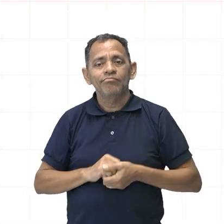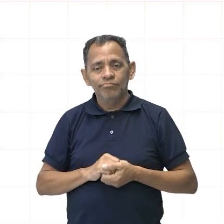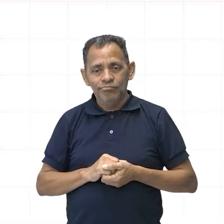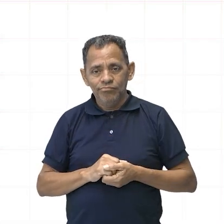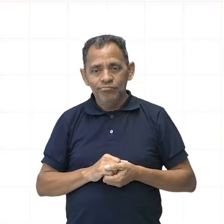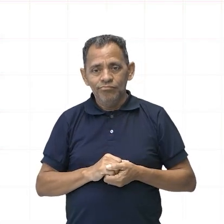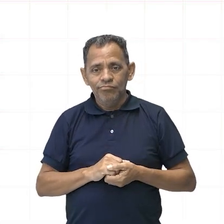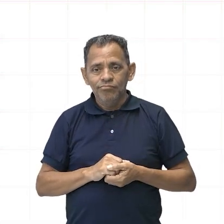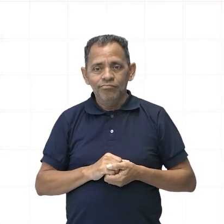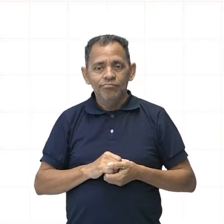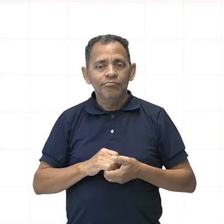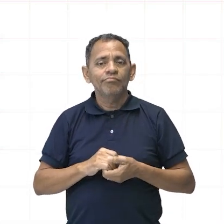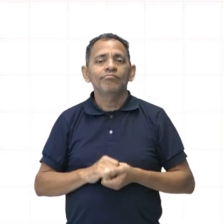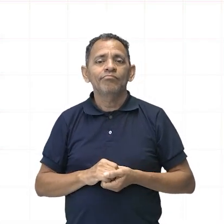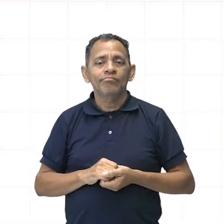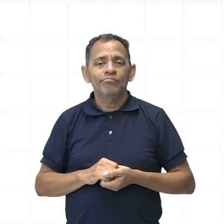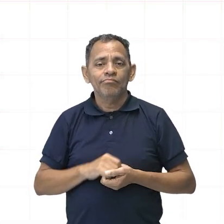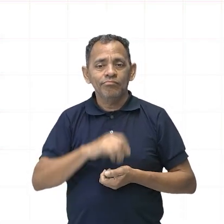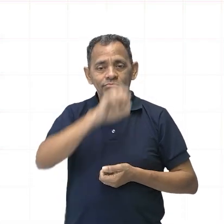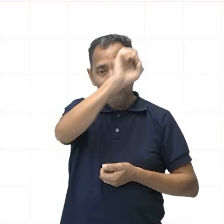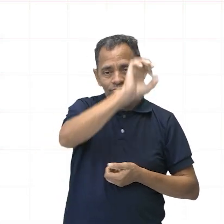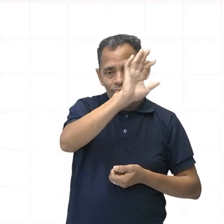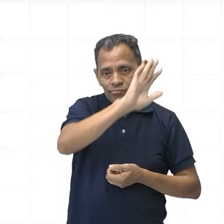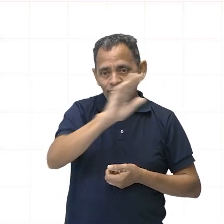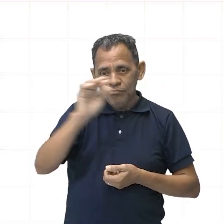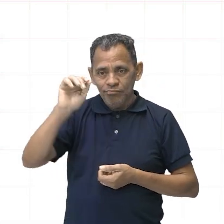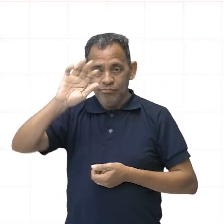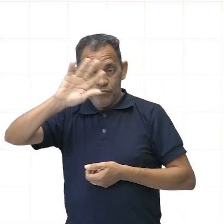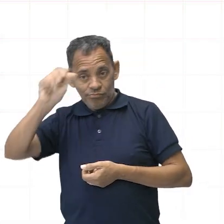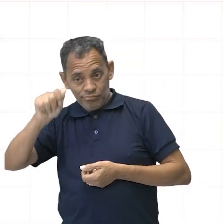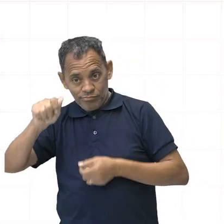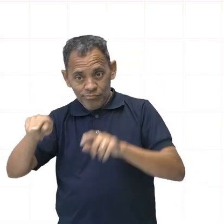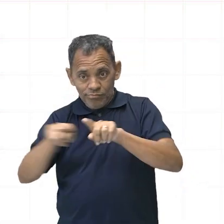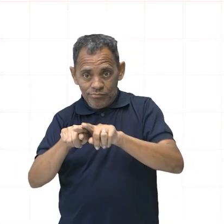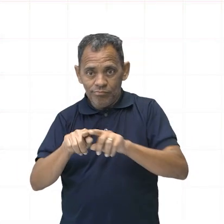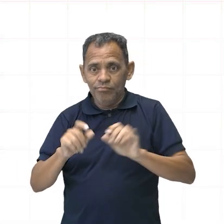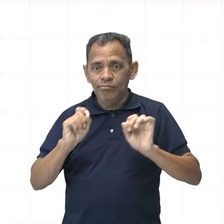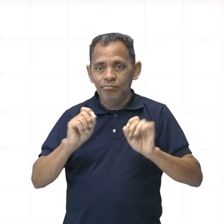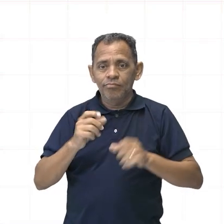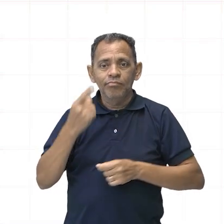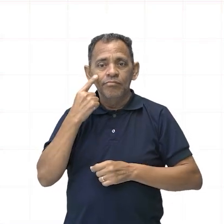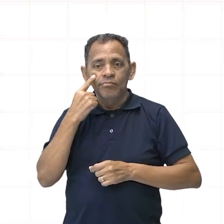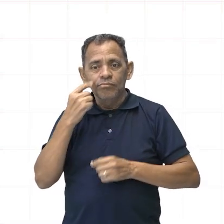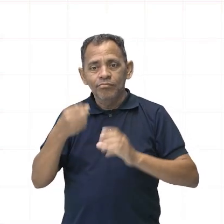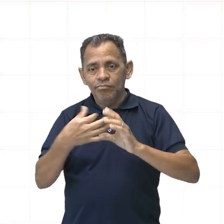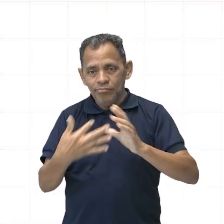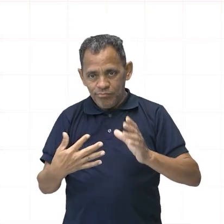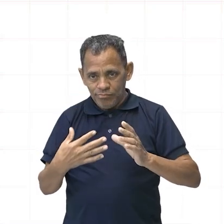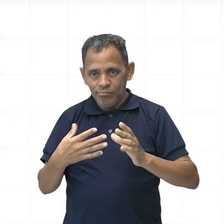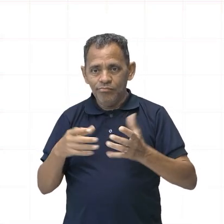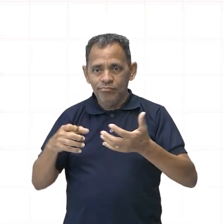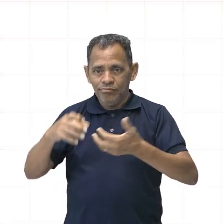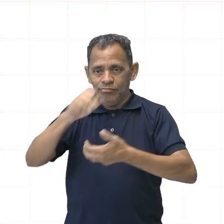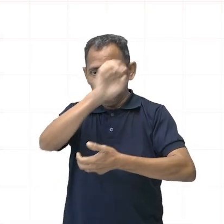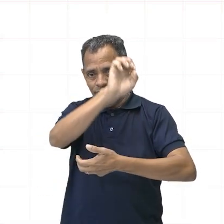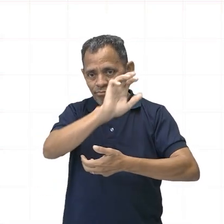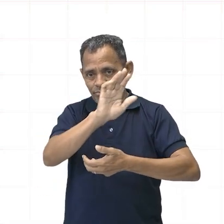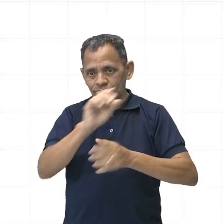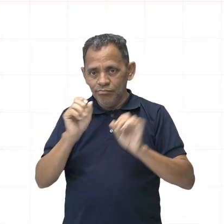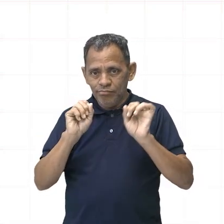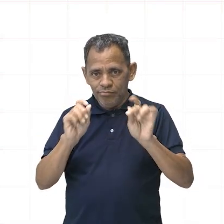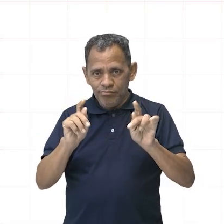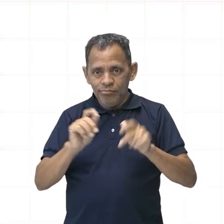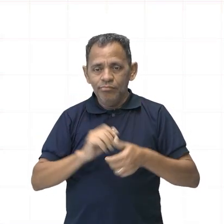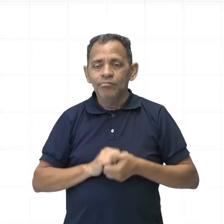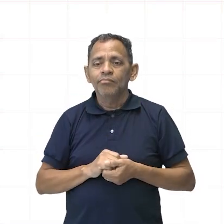tanto Europa quanto a África, e da Europa com a Ásia, então a gente observa essas características do continente europeu, tá?